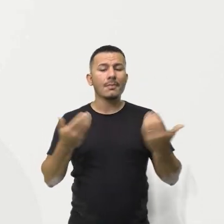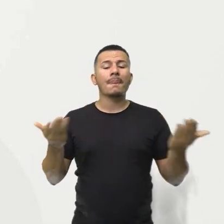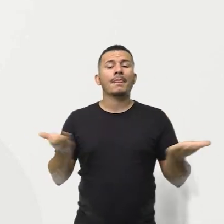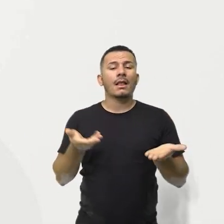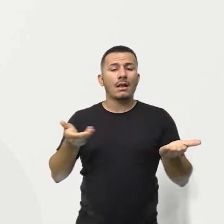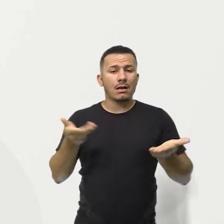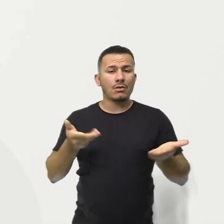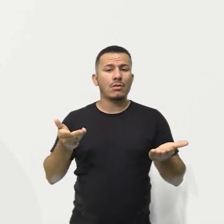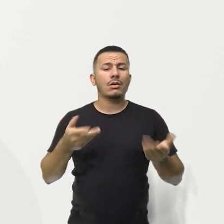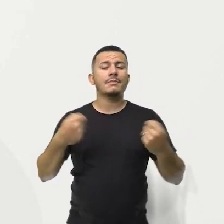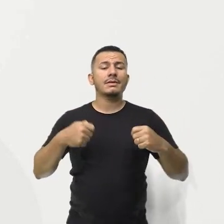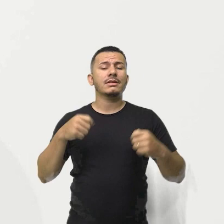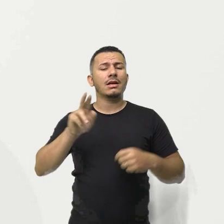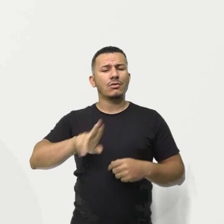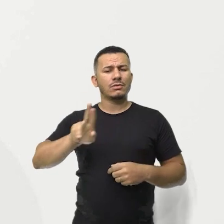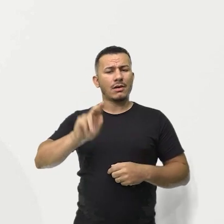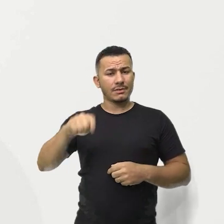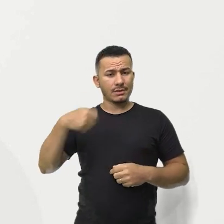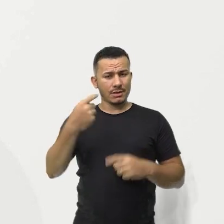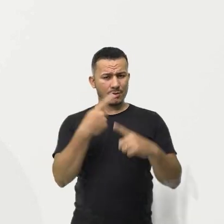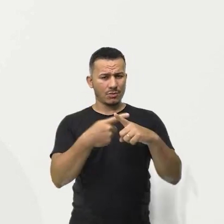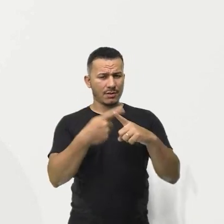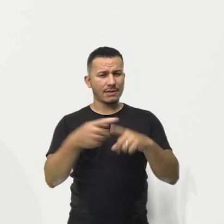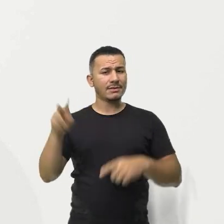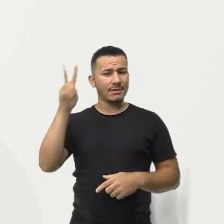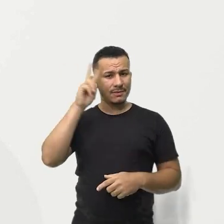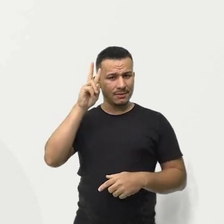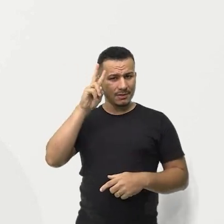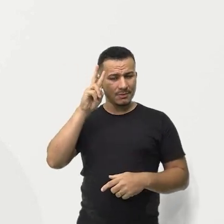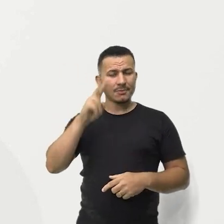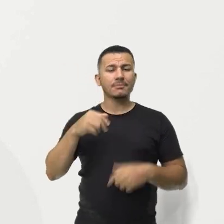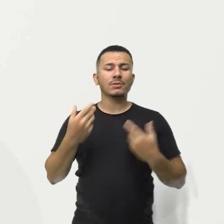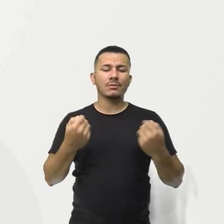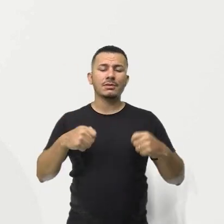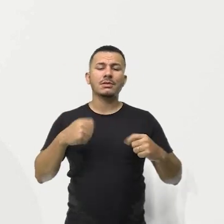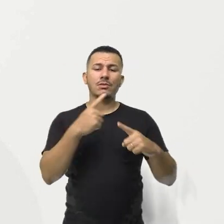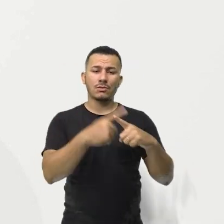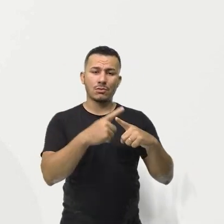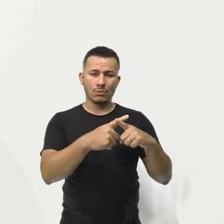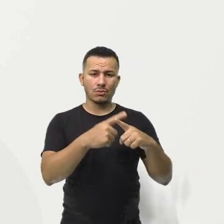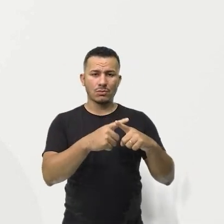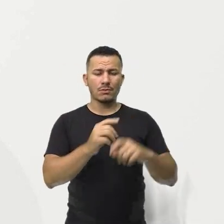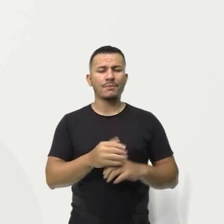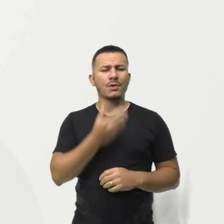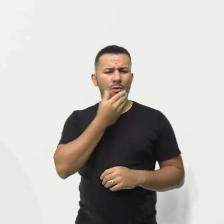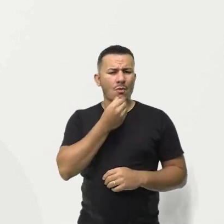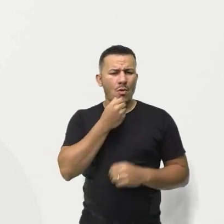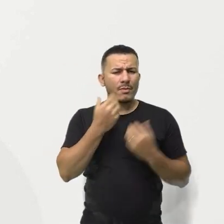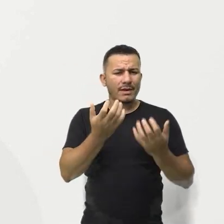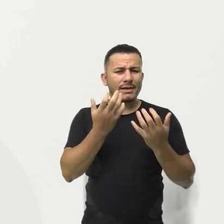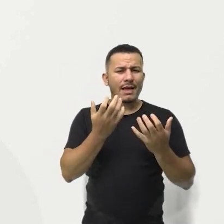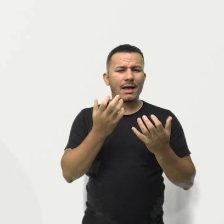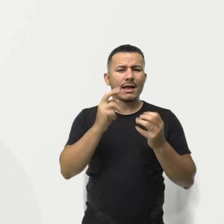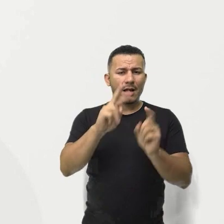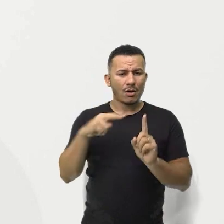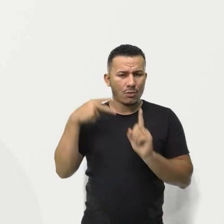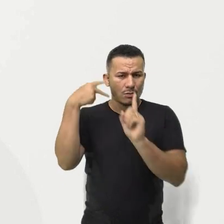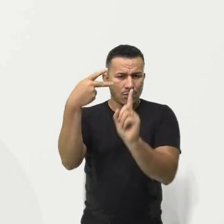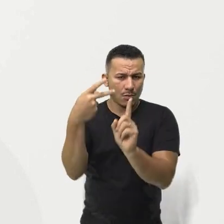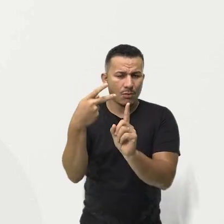olha só, tá aí as coordenadas, eu só mostrou ela para você na cartela. Feito isso, nós precisamos multiplicar